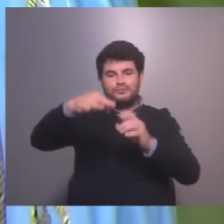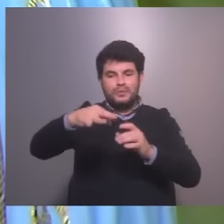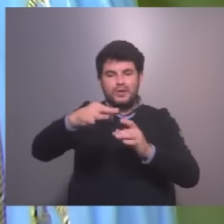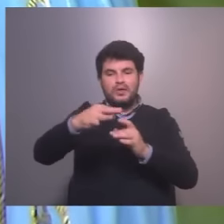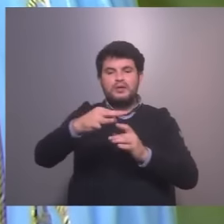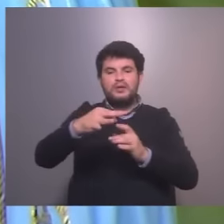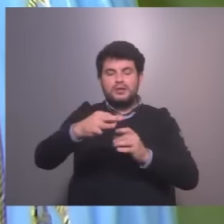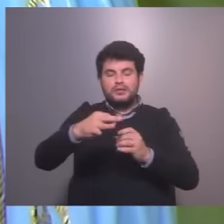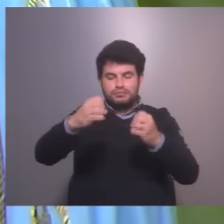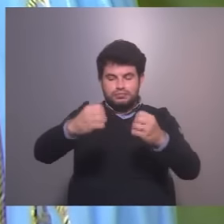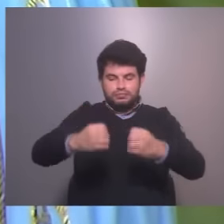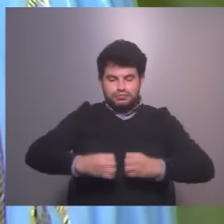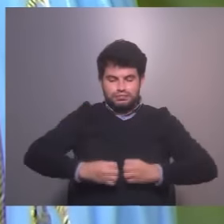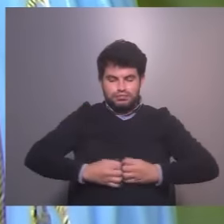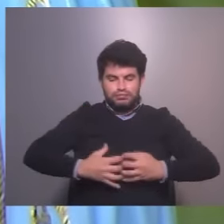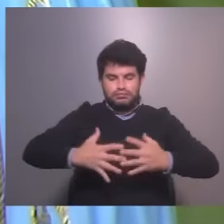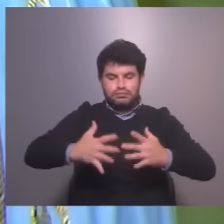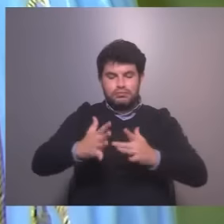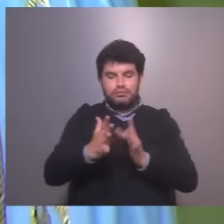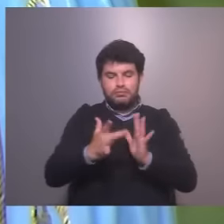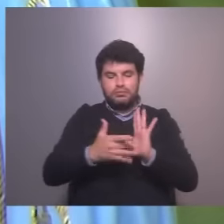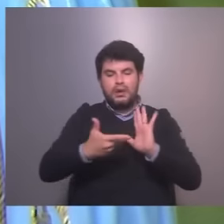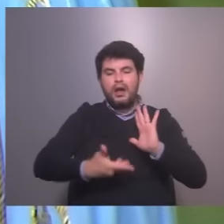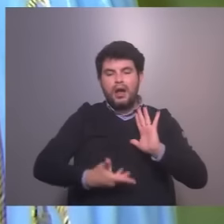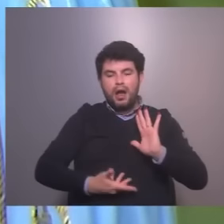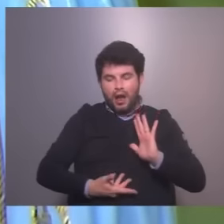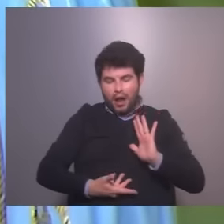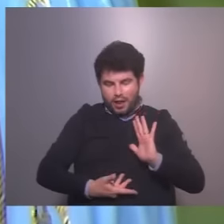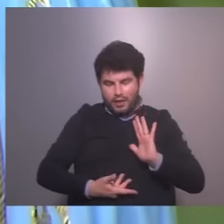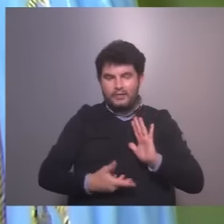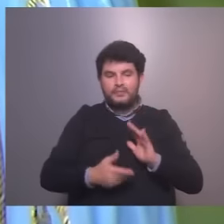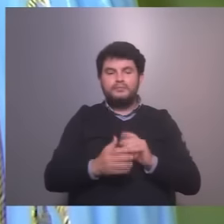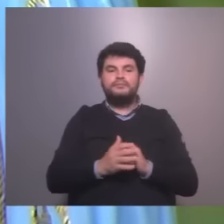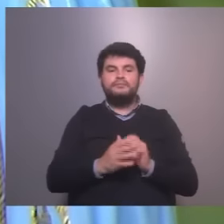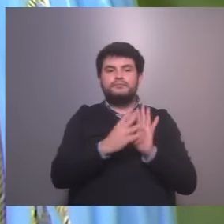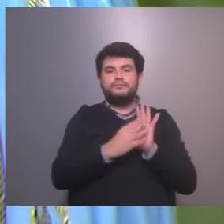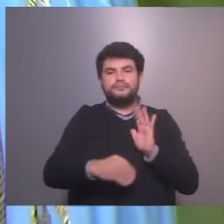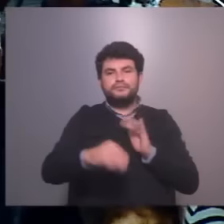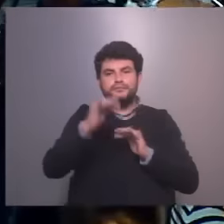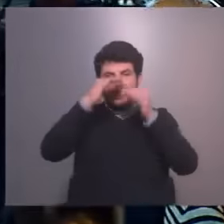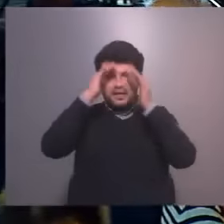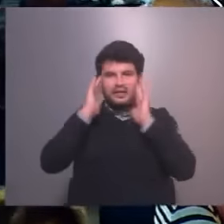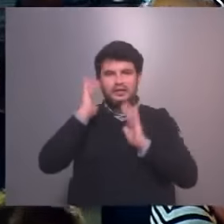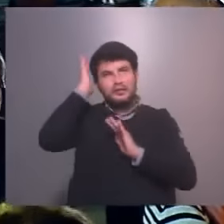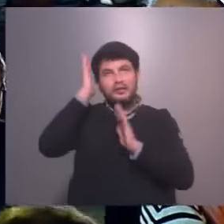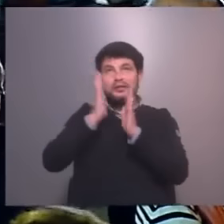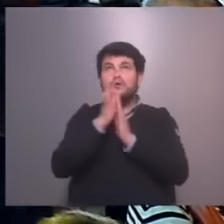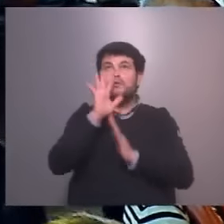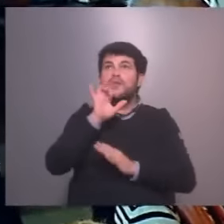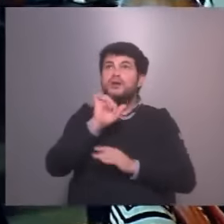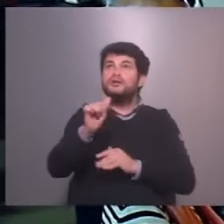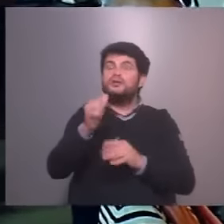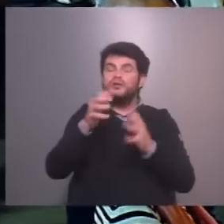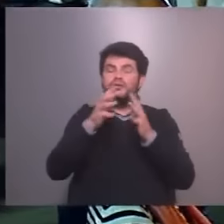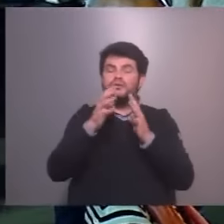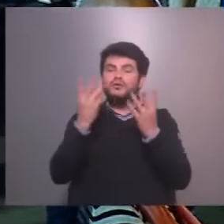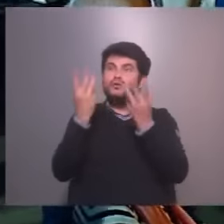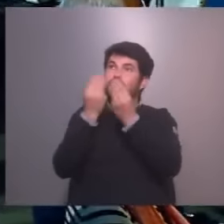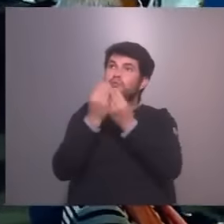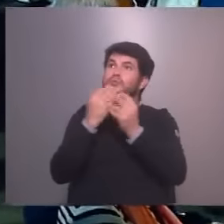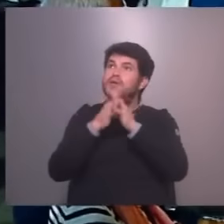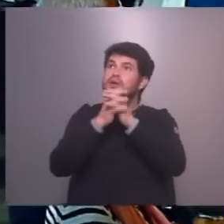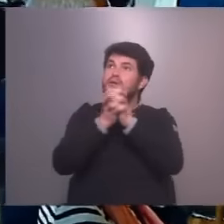de graça, o Senhor é convosco. Bendita sois vós entre as mulheres, bendito é o fruto